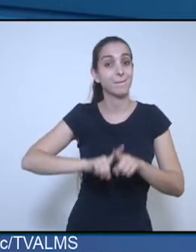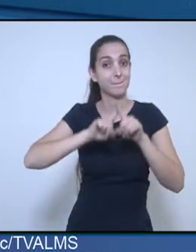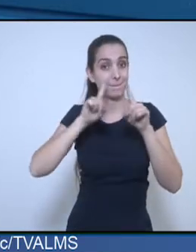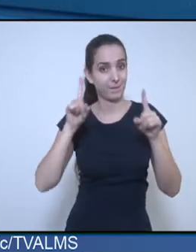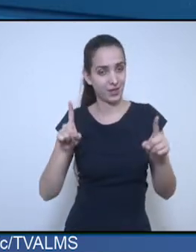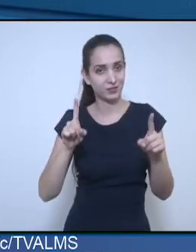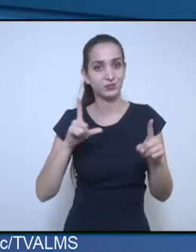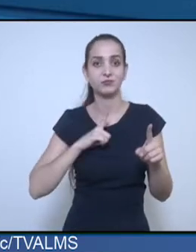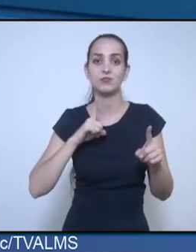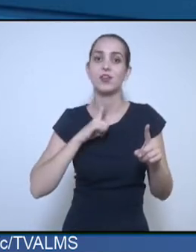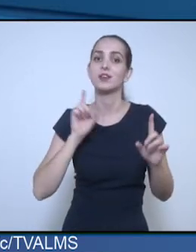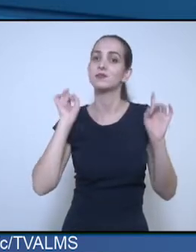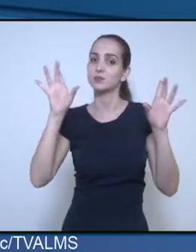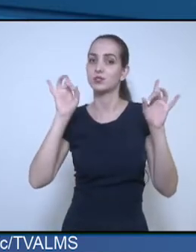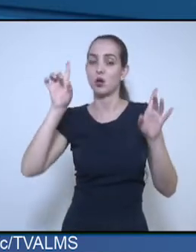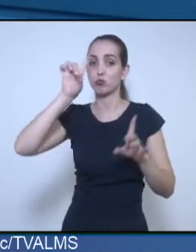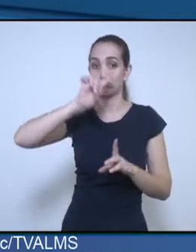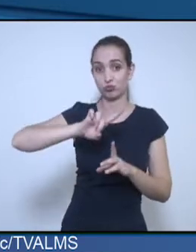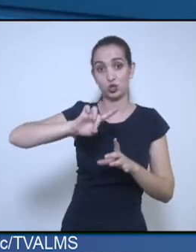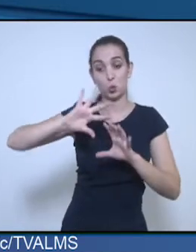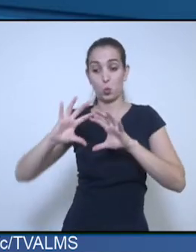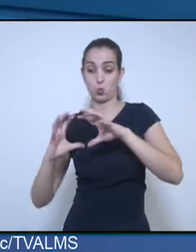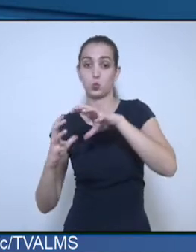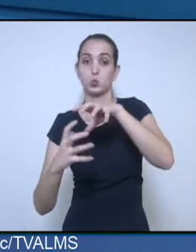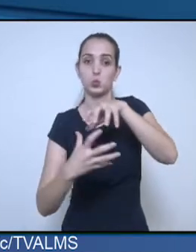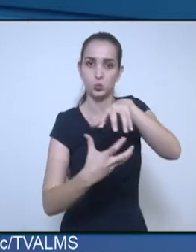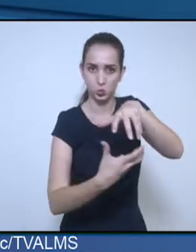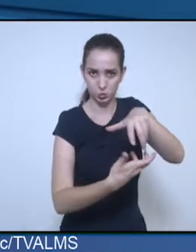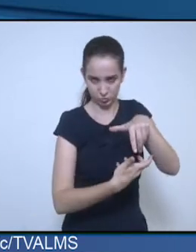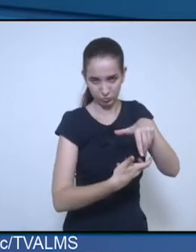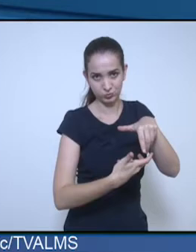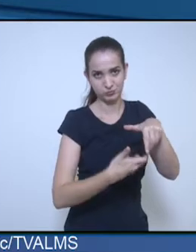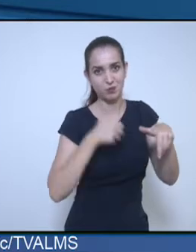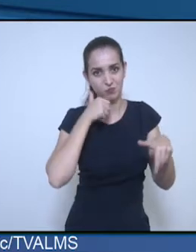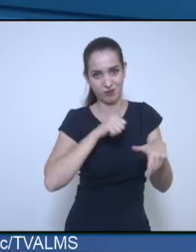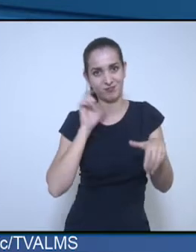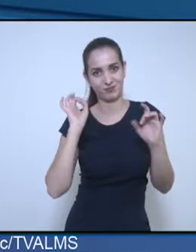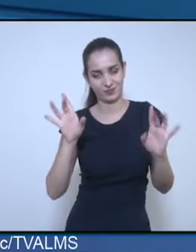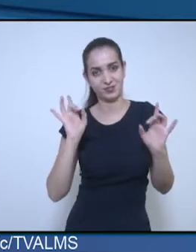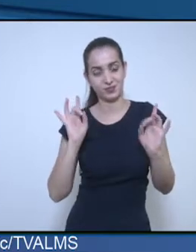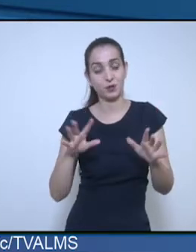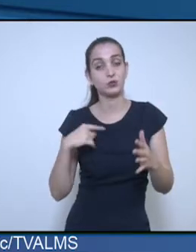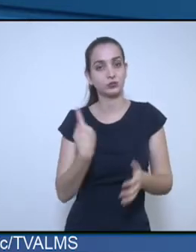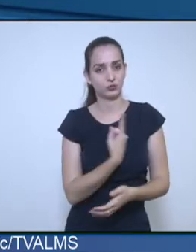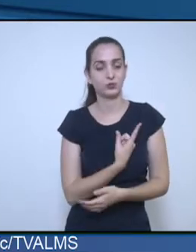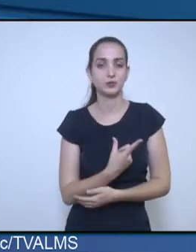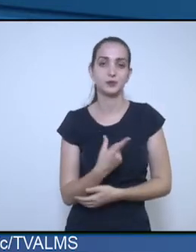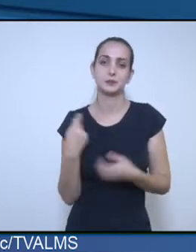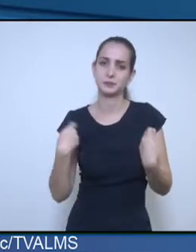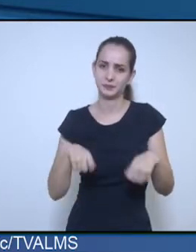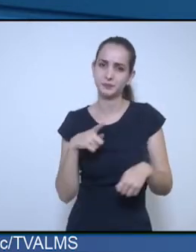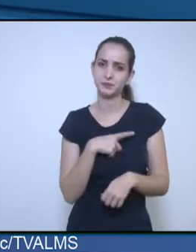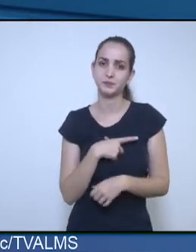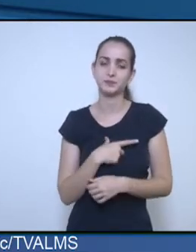se comemora o Dia Internacional da Mulher em todo o mundo, nós temos